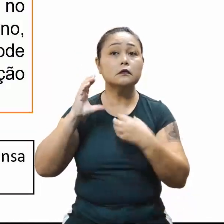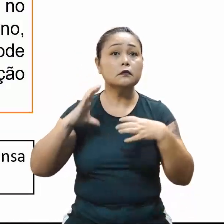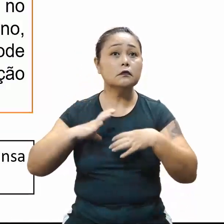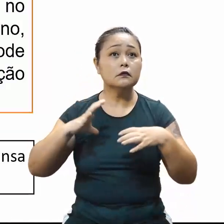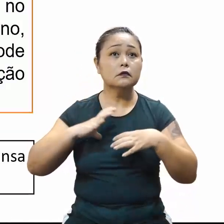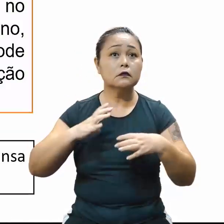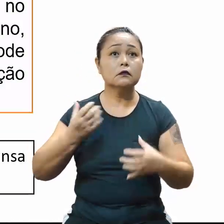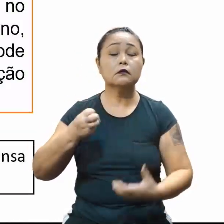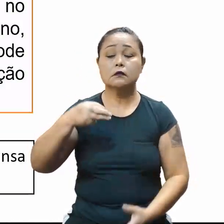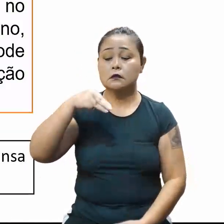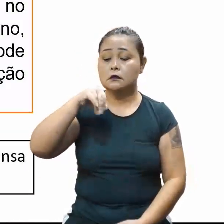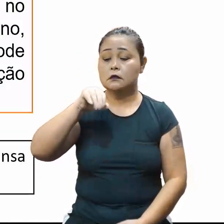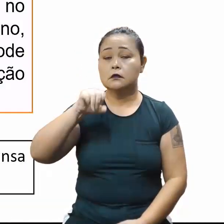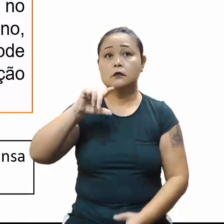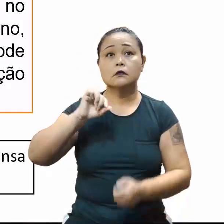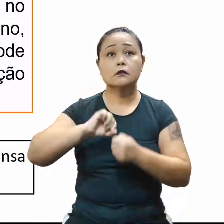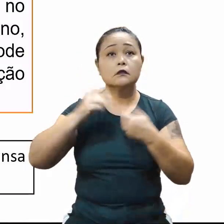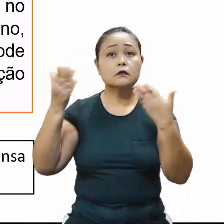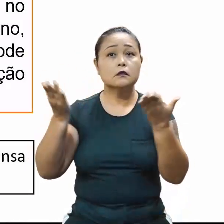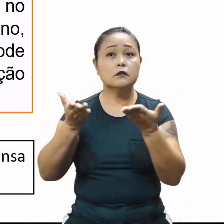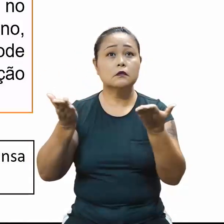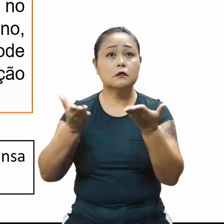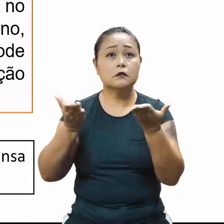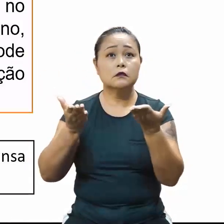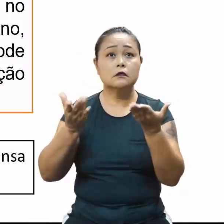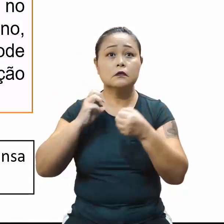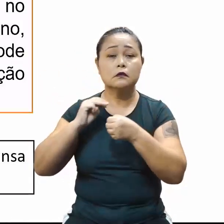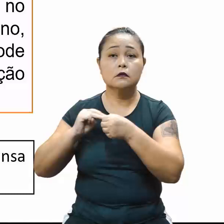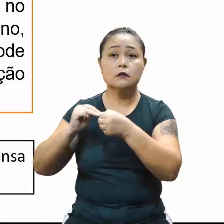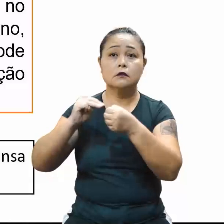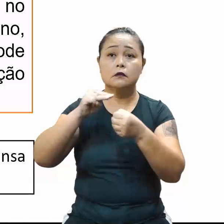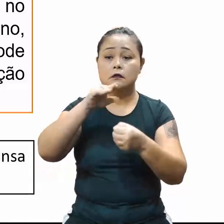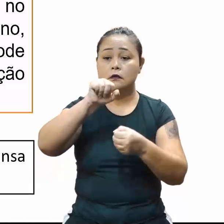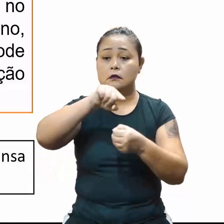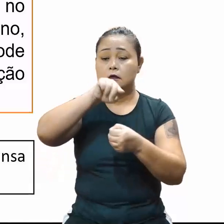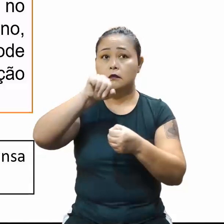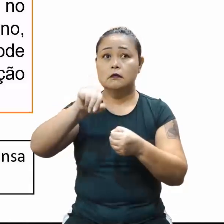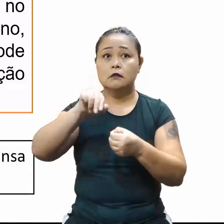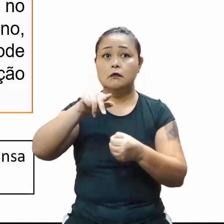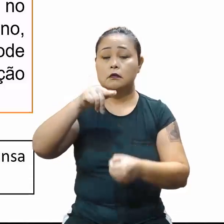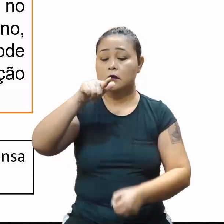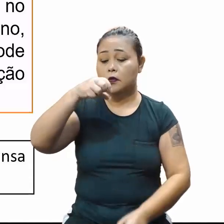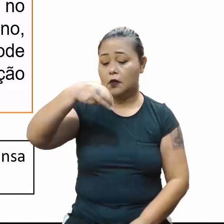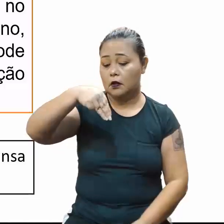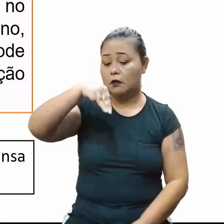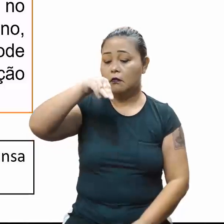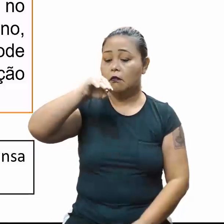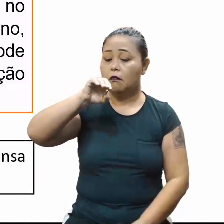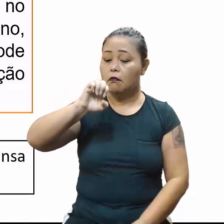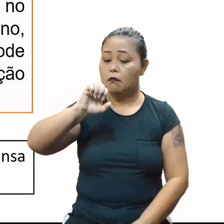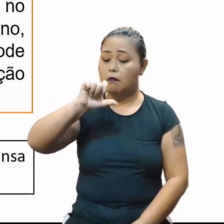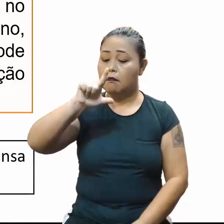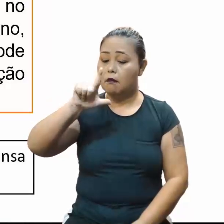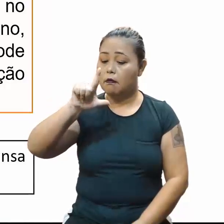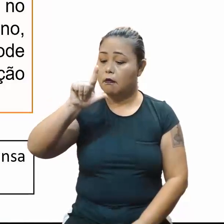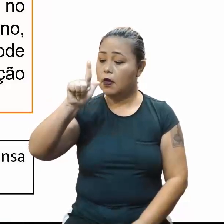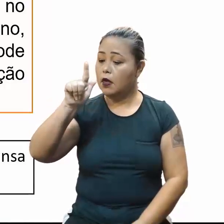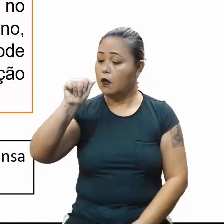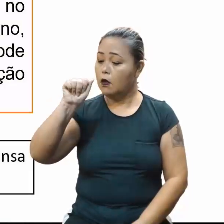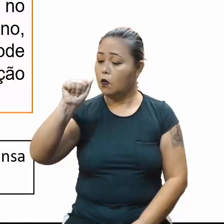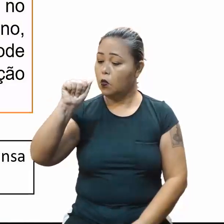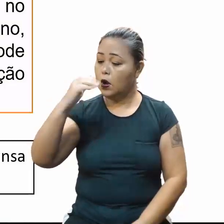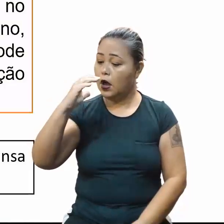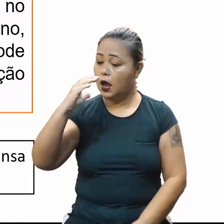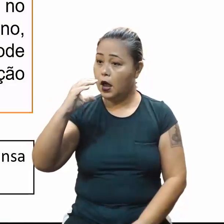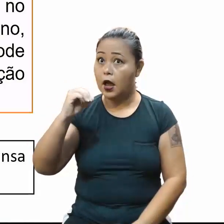Leverger. Hoje lá é um município chamado Barão de Melgaço, lá que eu mostrei